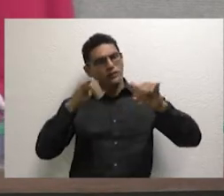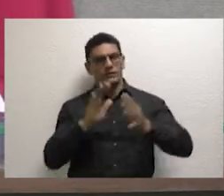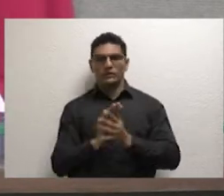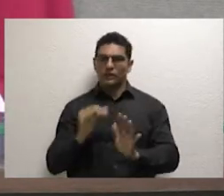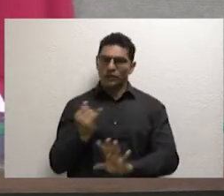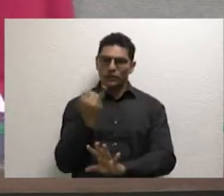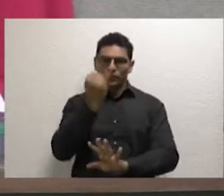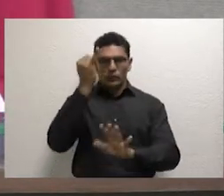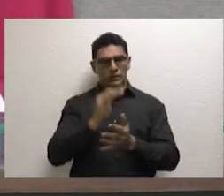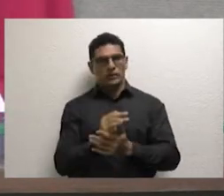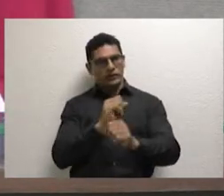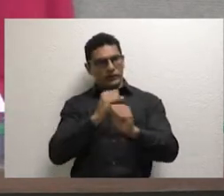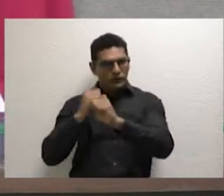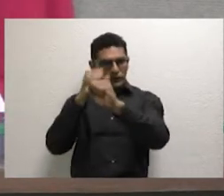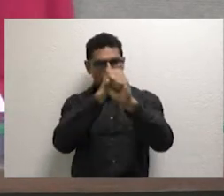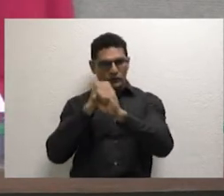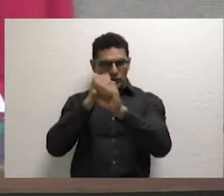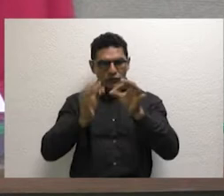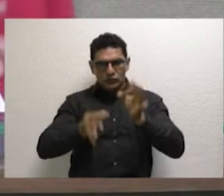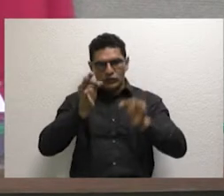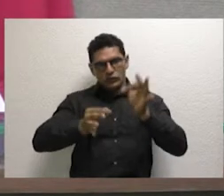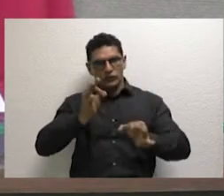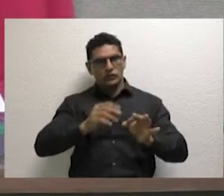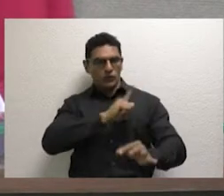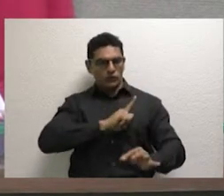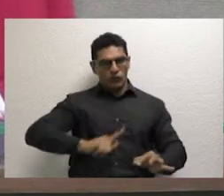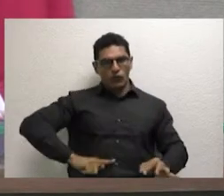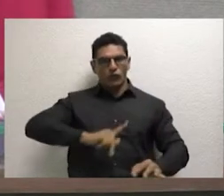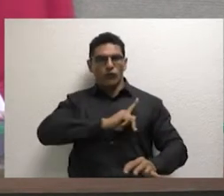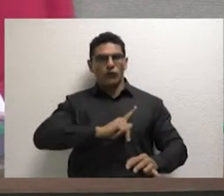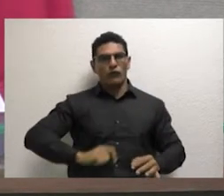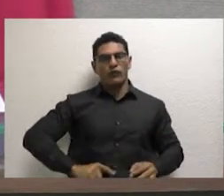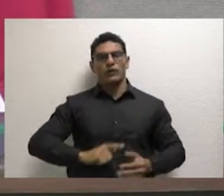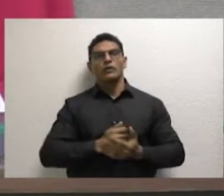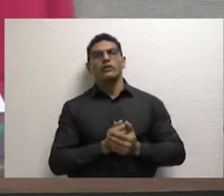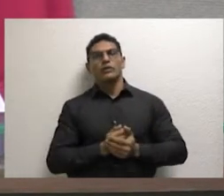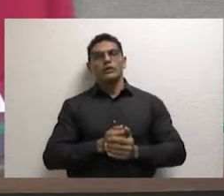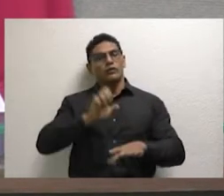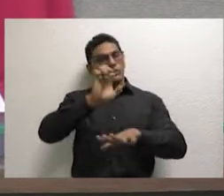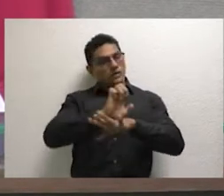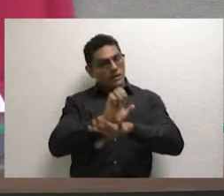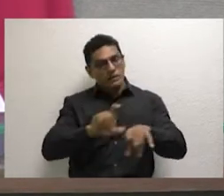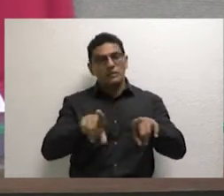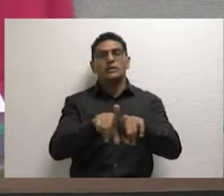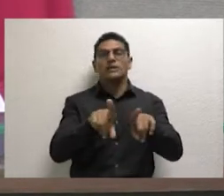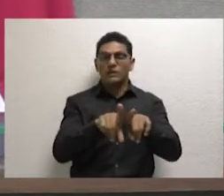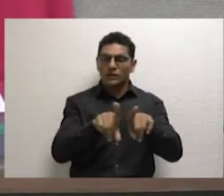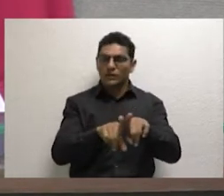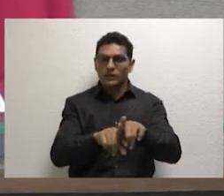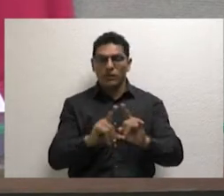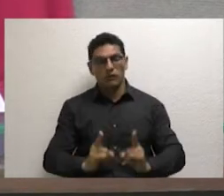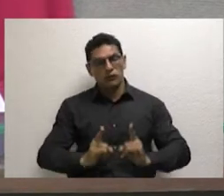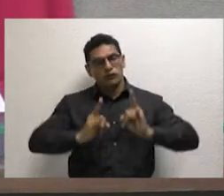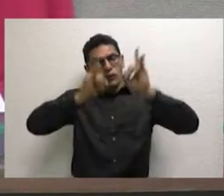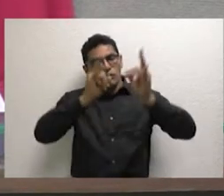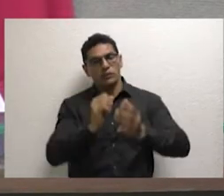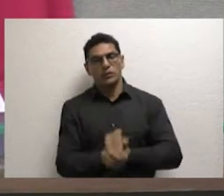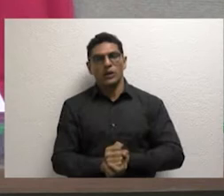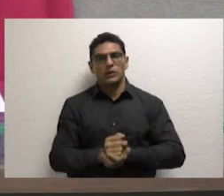importante da defensoria, próprio governo do Estado, inaugurando o Ipaã, e colocando à disposição da